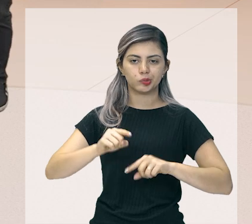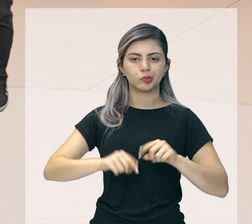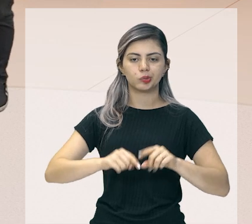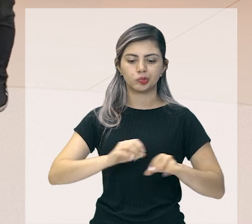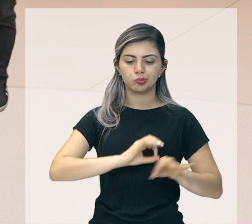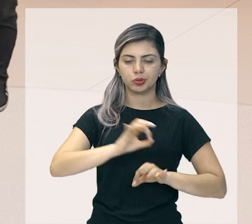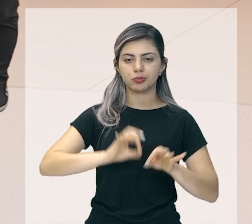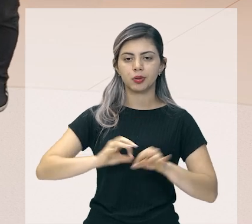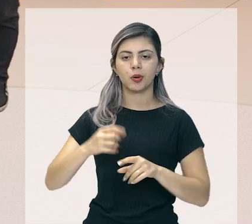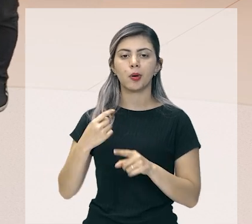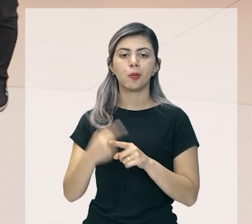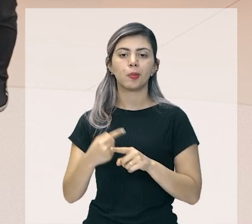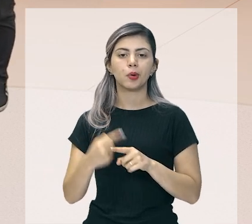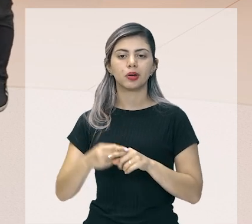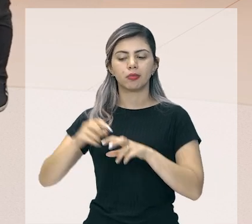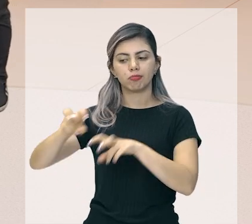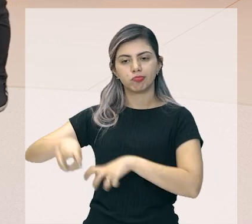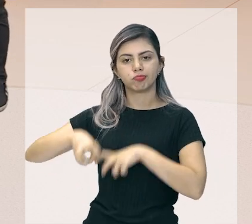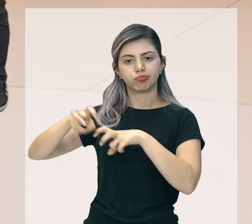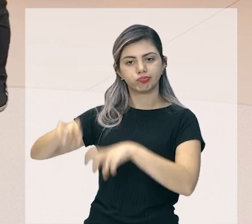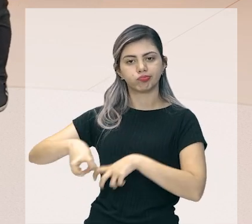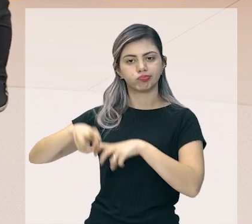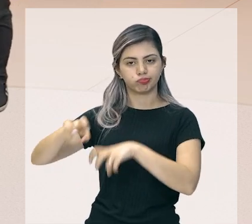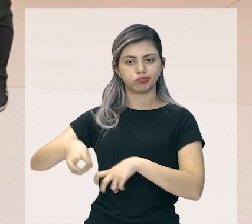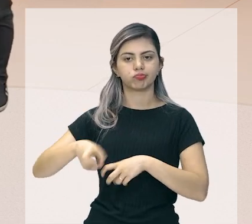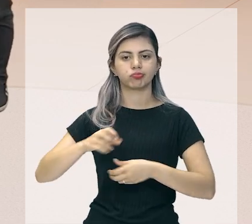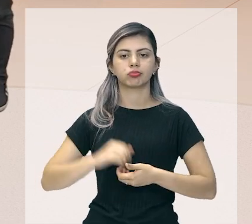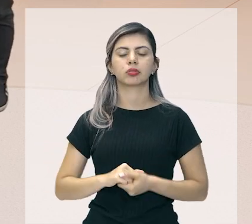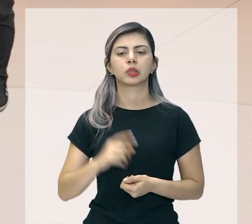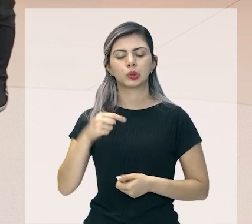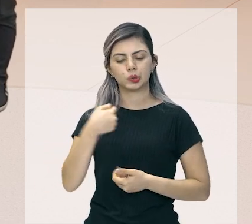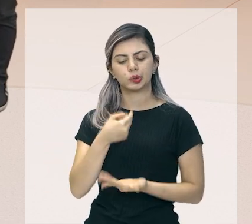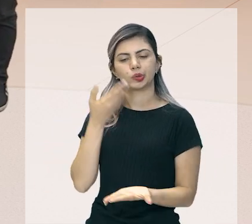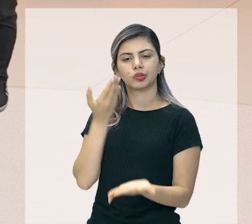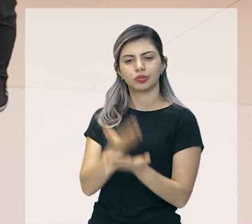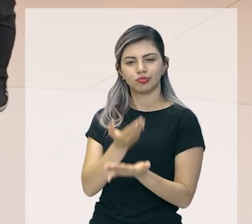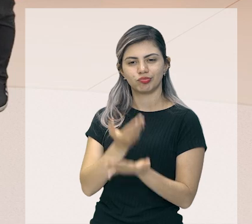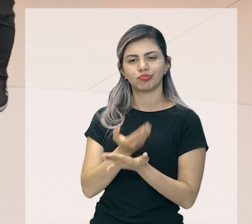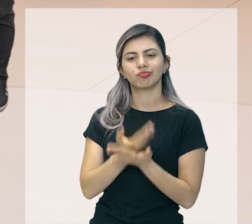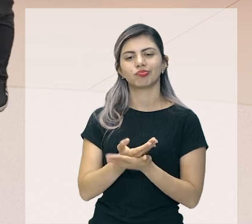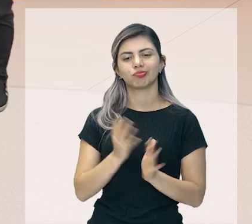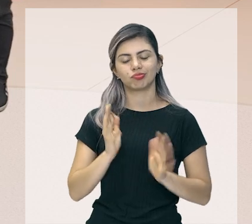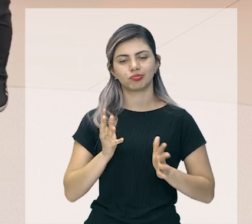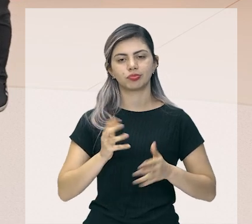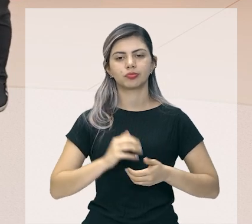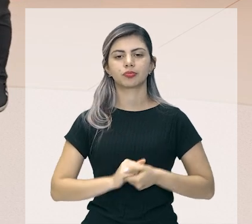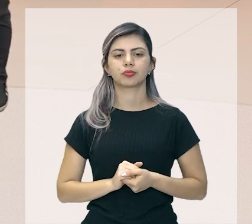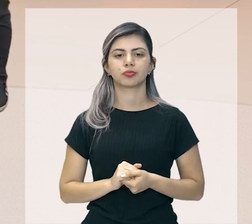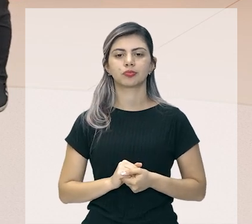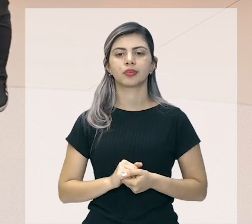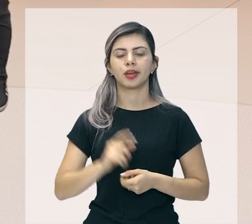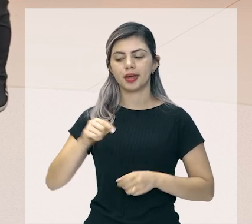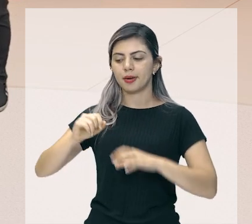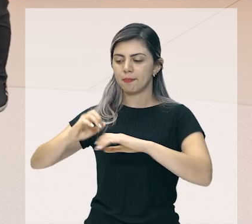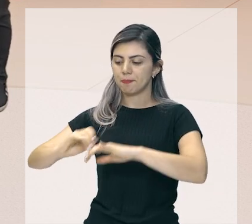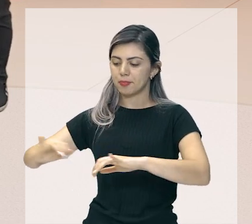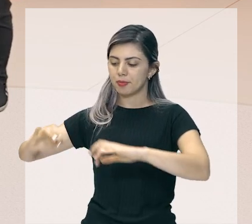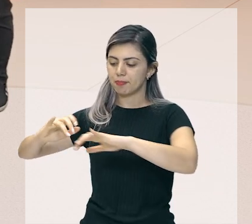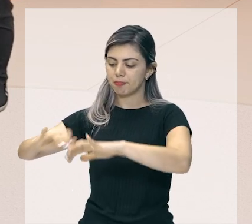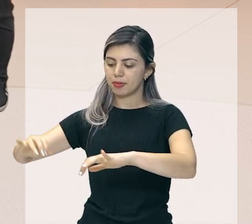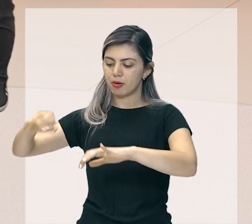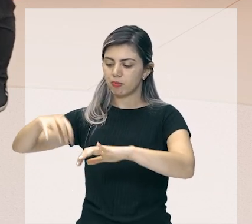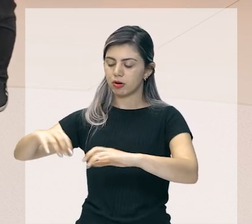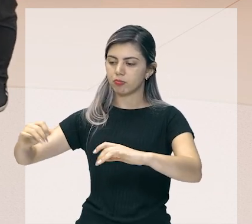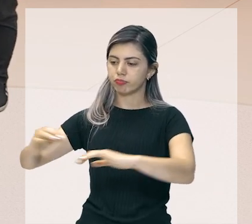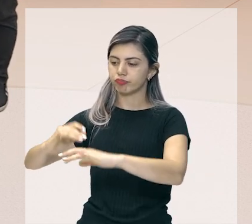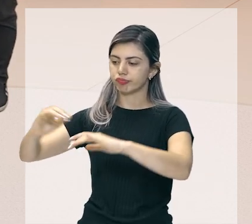por conta da agropecuária, né? Da agroindústria, que nós estudamos também por aqui, né? Agropecuária, agricultura e pecuária, né? Com